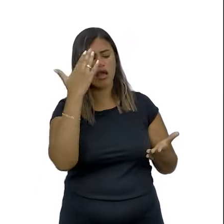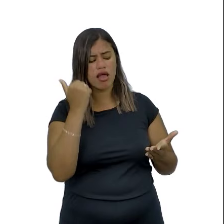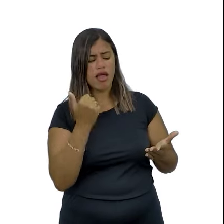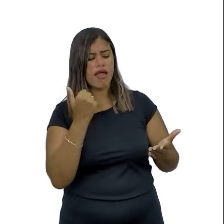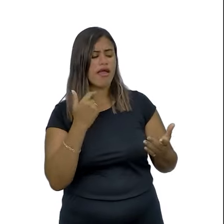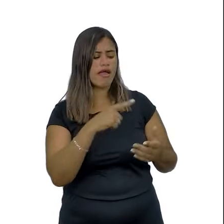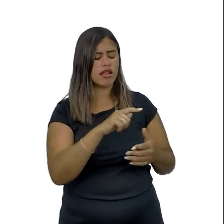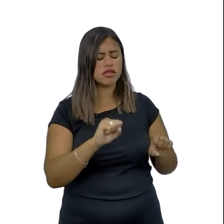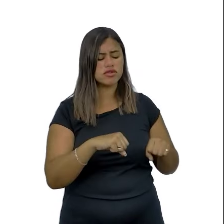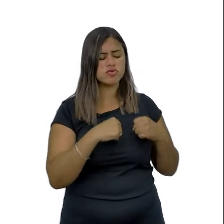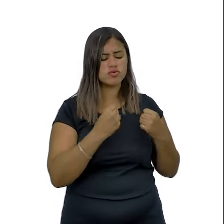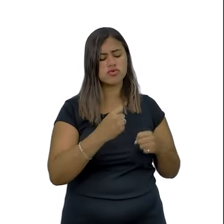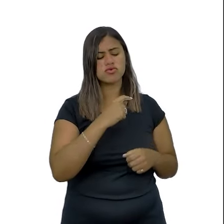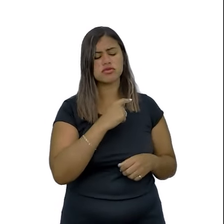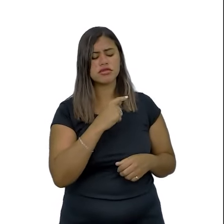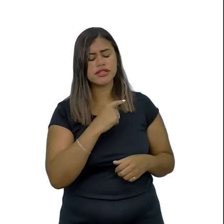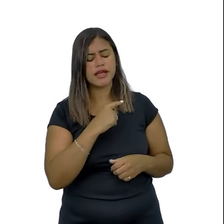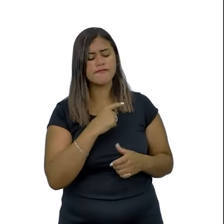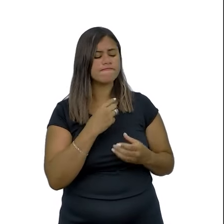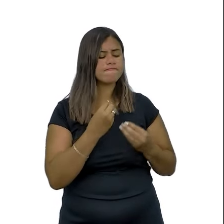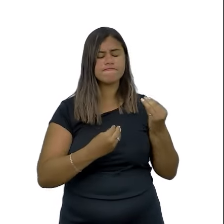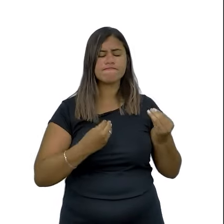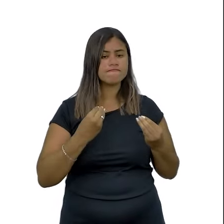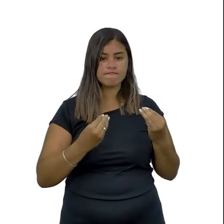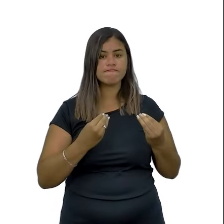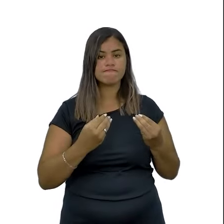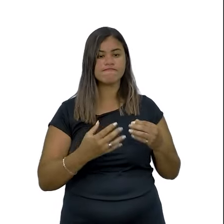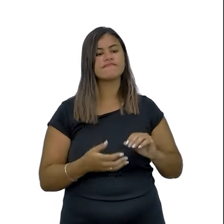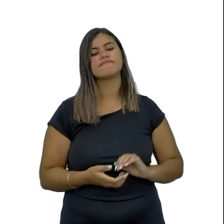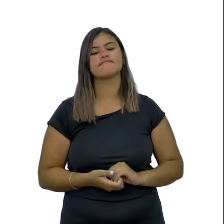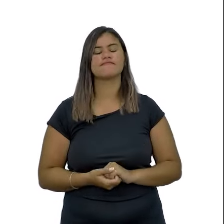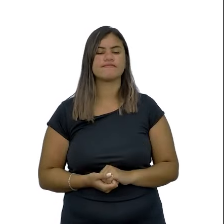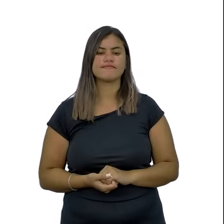que o meu estudante está engajado.